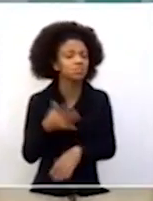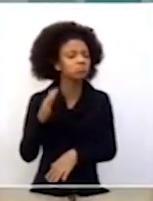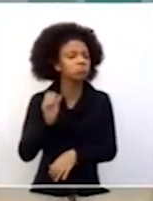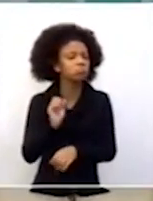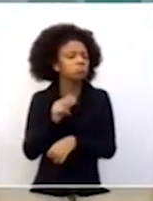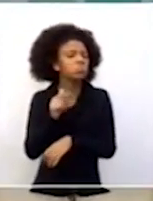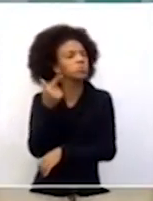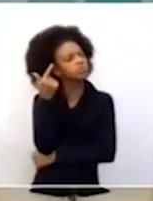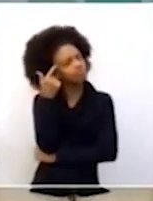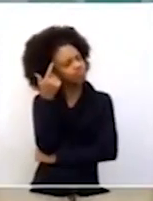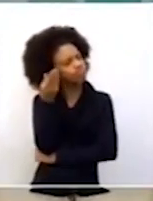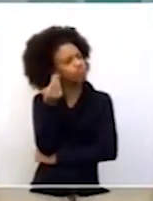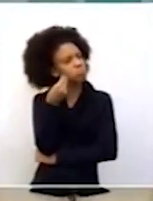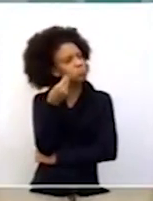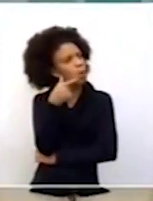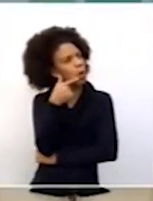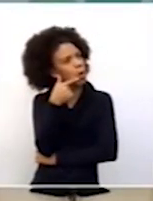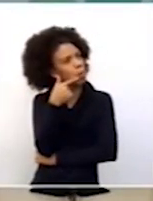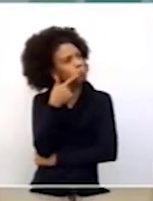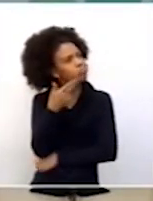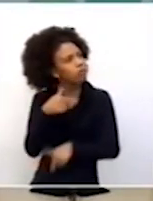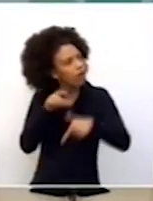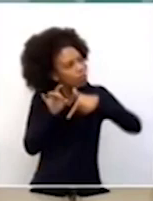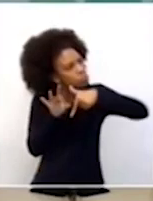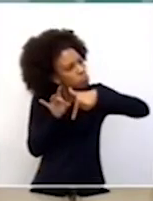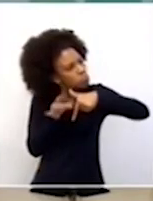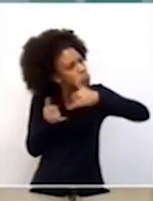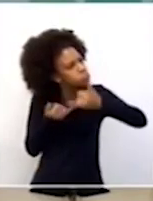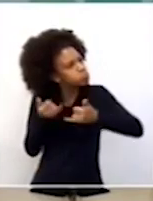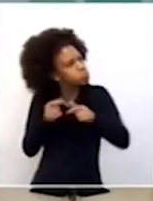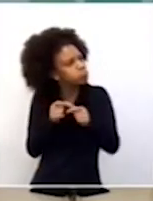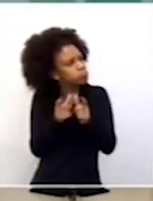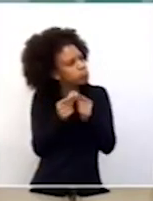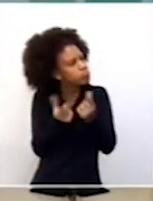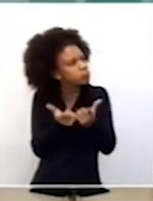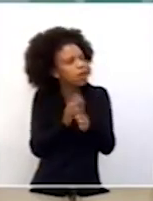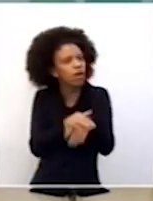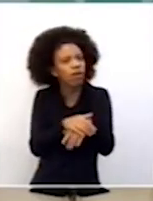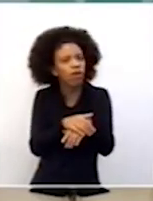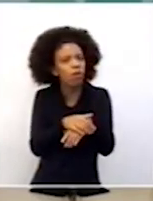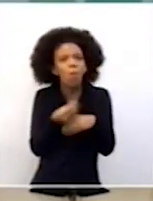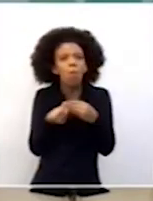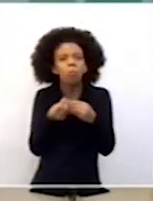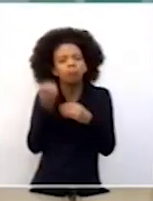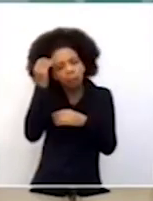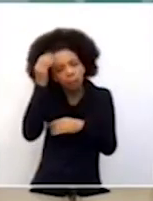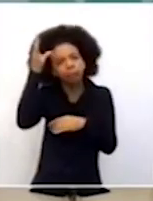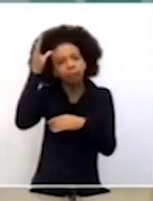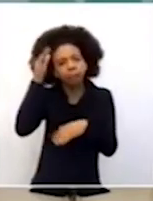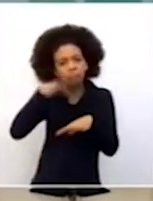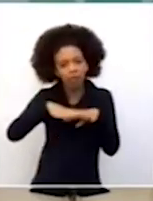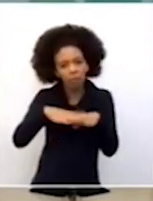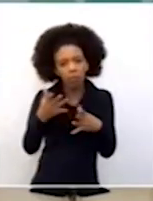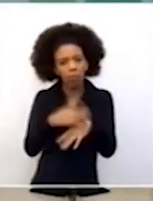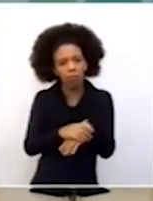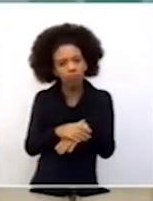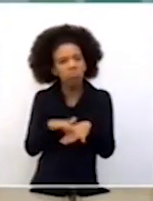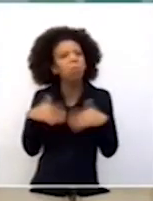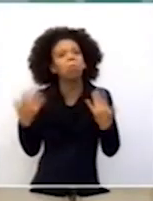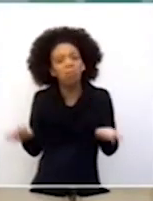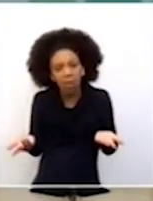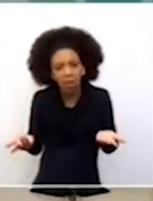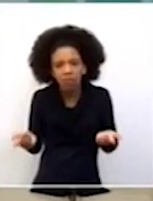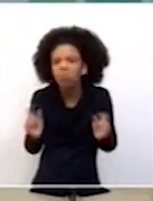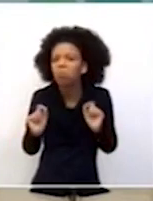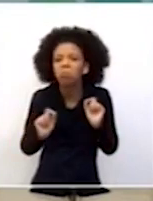pensar, nossa, numa brincadeira de chute a gol, de abre e fecha, o que eu estou desenvolvendo de pensamento matemático, né? Então